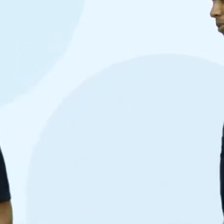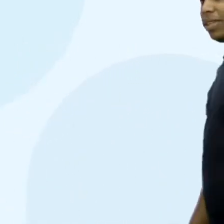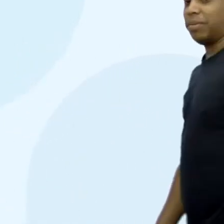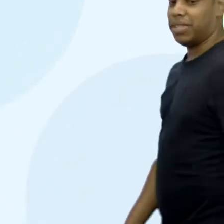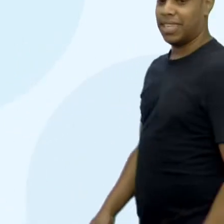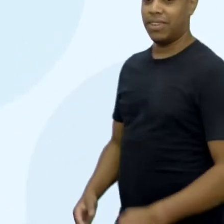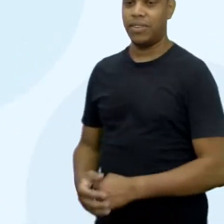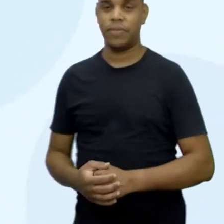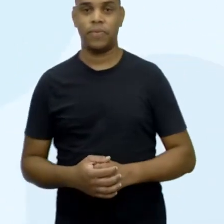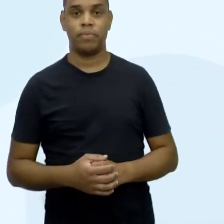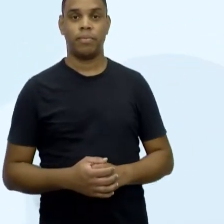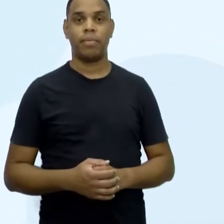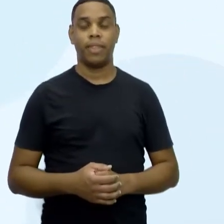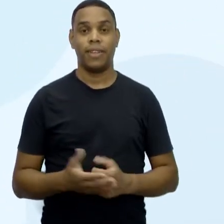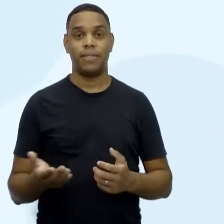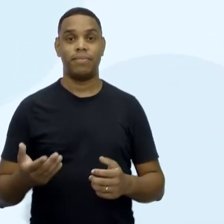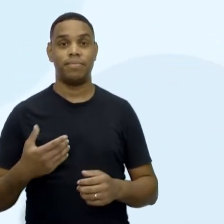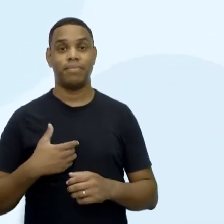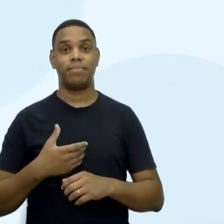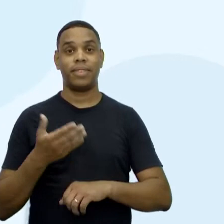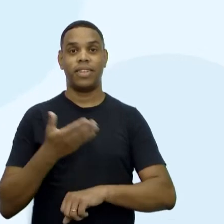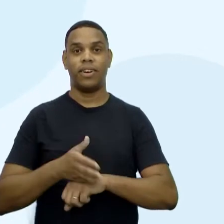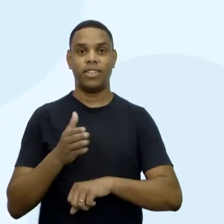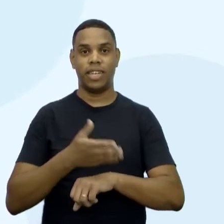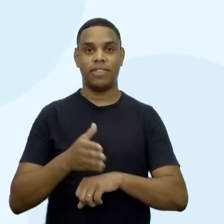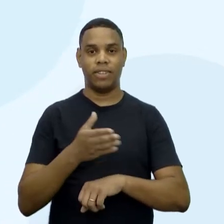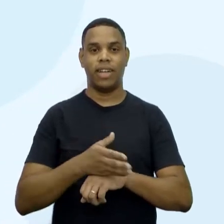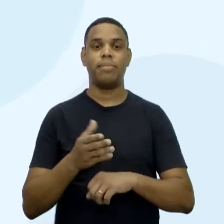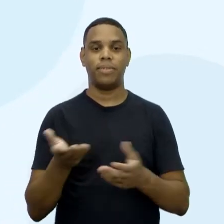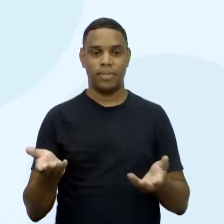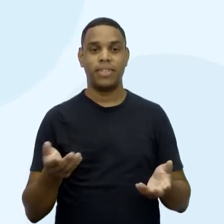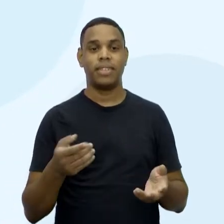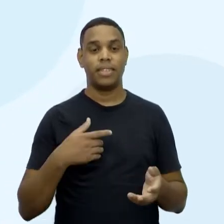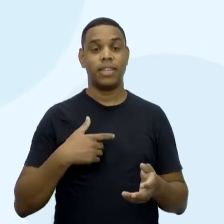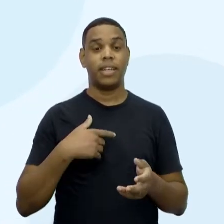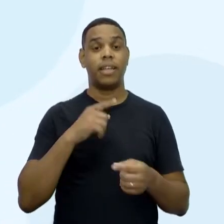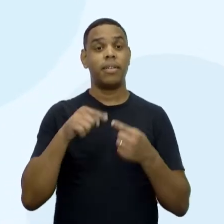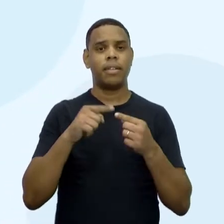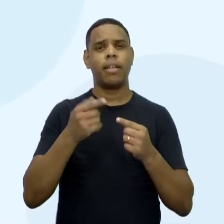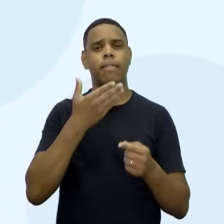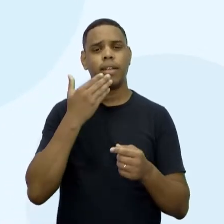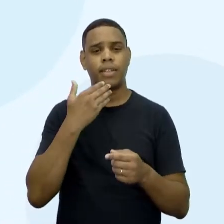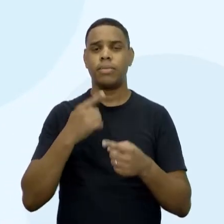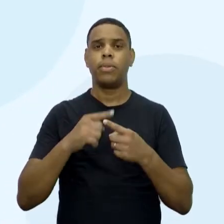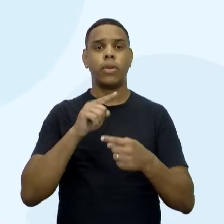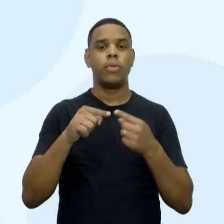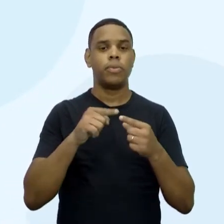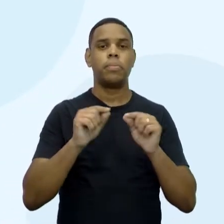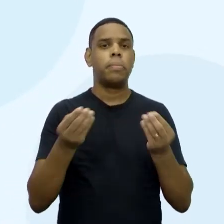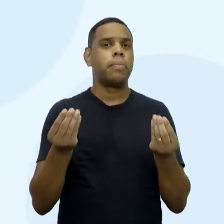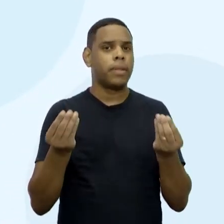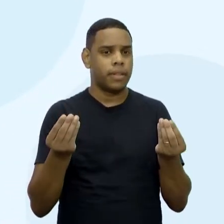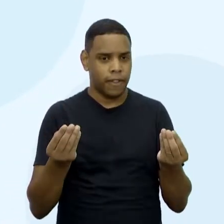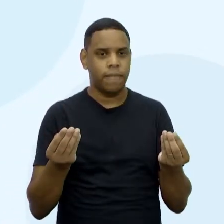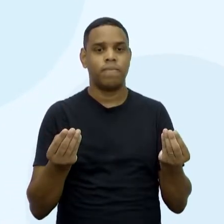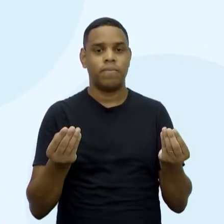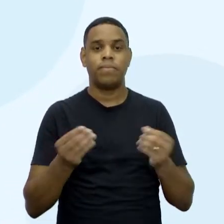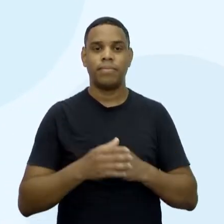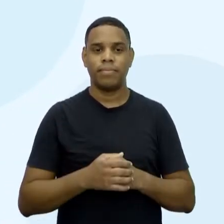a praticidade. Então a gente tem aí a primeira diferença, a finalidade. Para que serve?